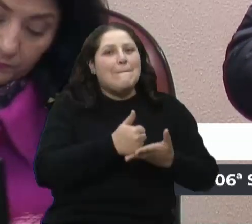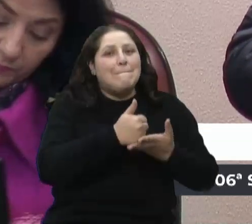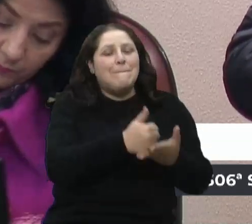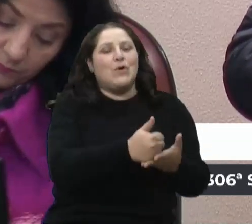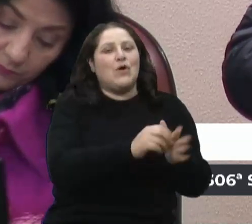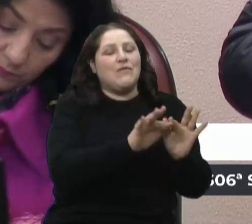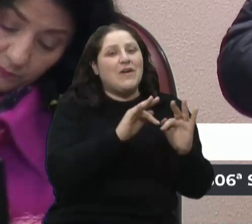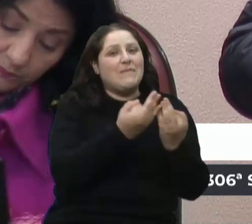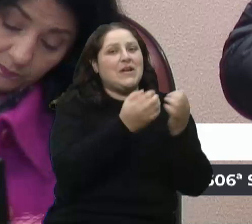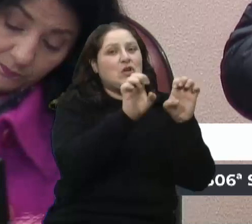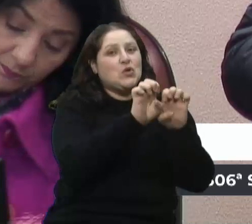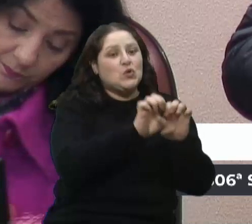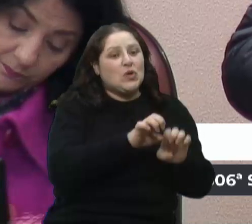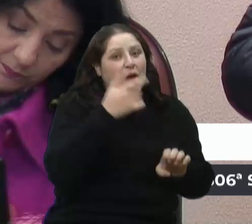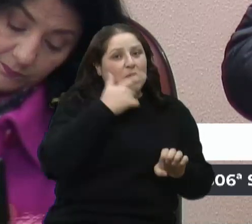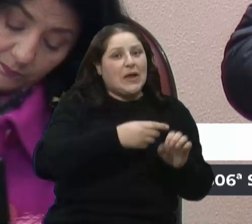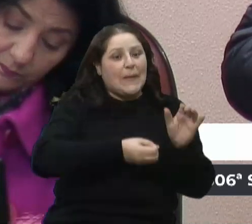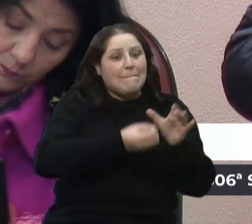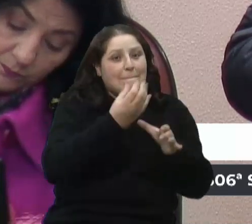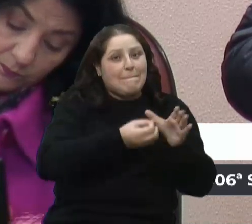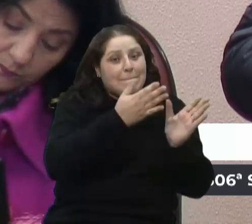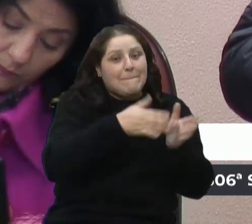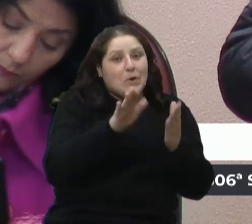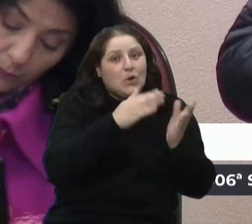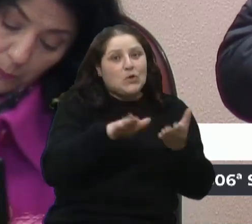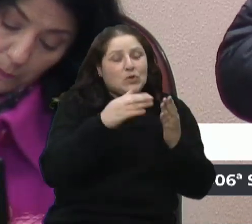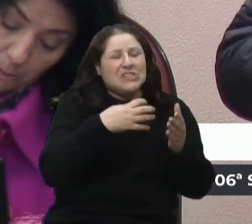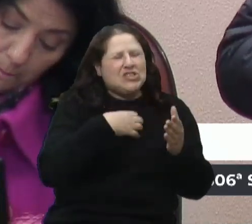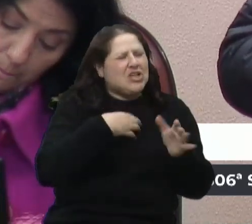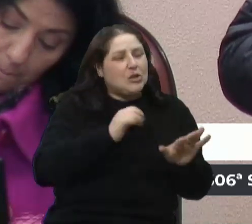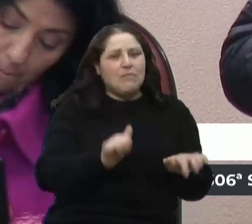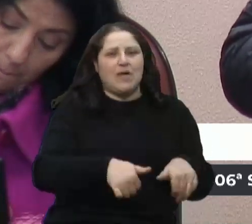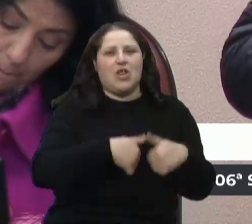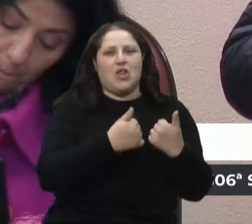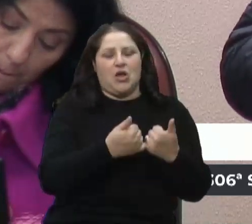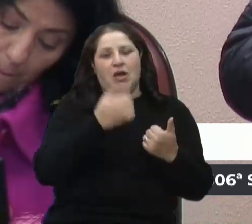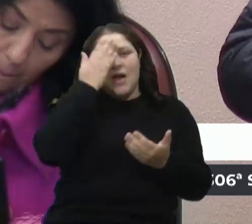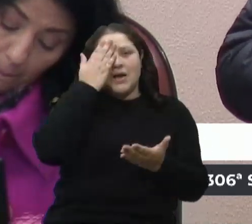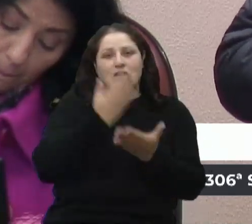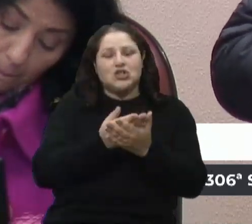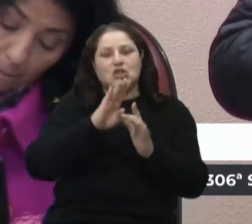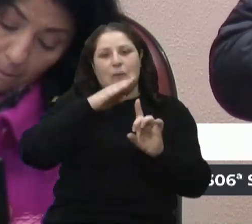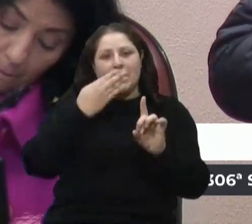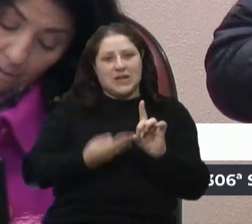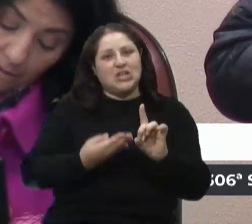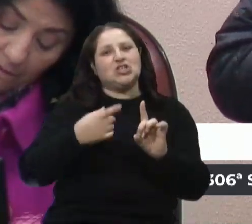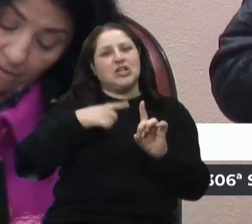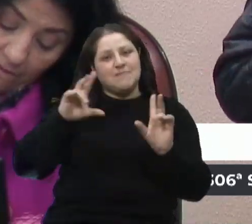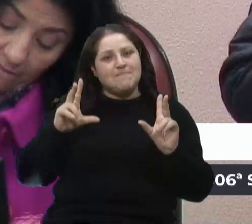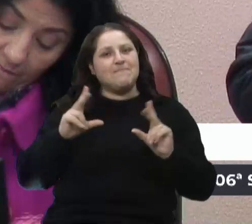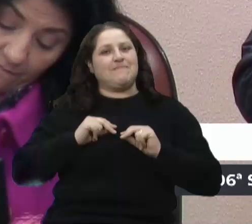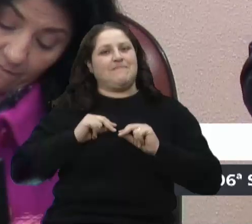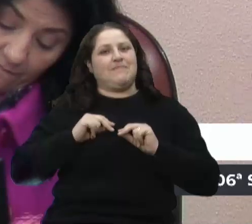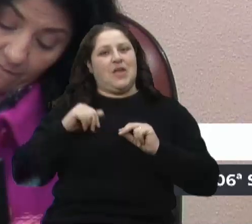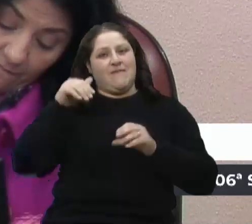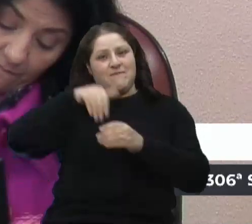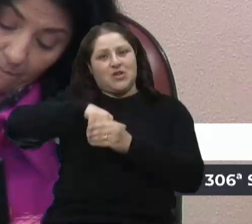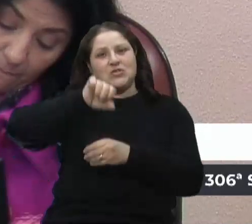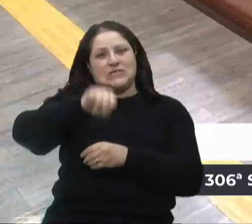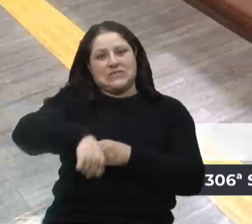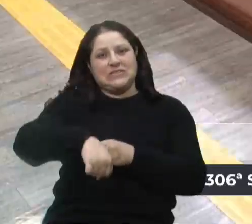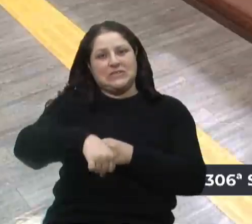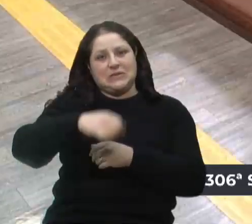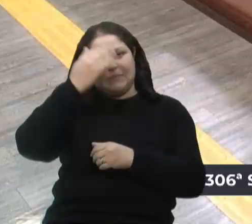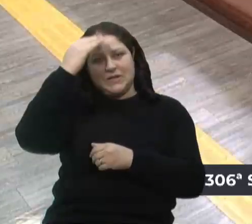que possam produzir e produzir da melhor forma possível então com certeza essa homenagem a merecida e Voltaremos favorável obrigado senhor